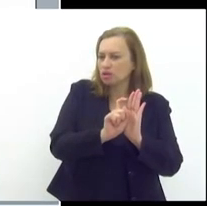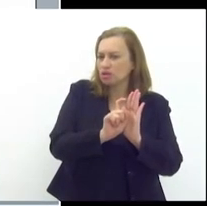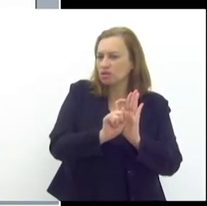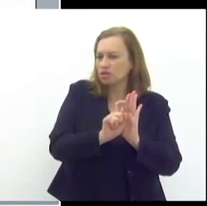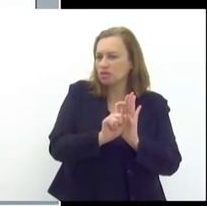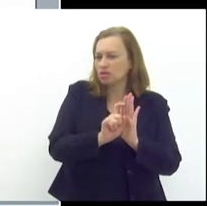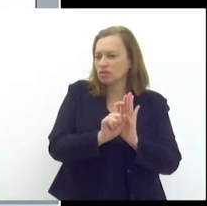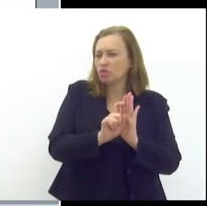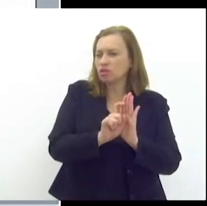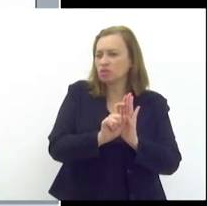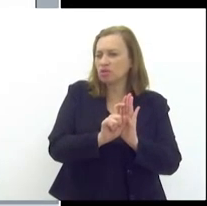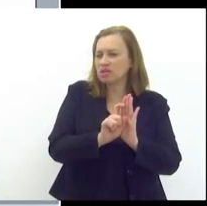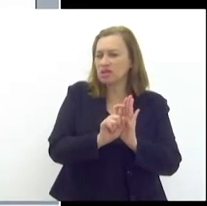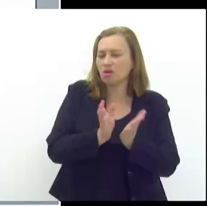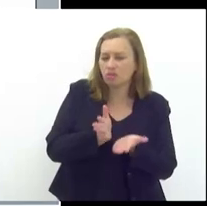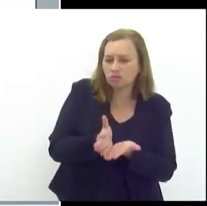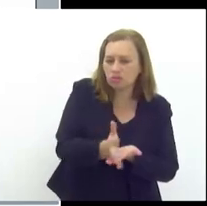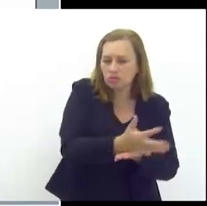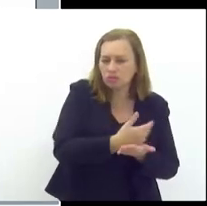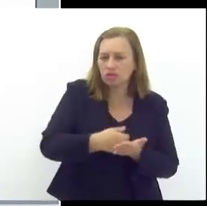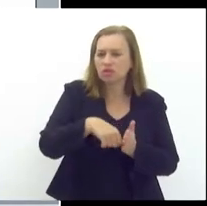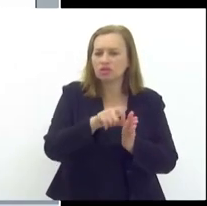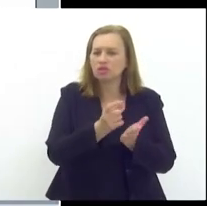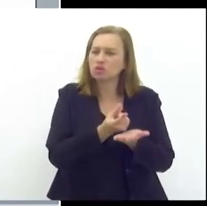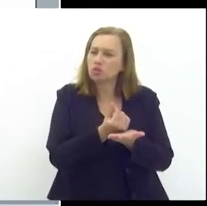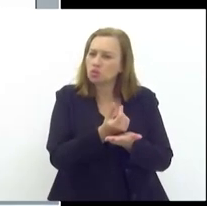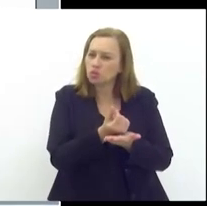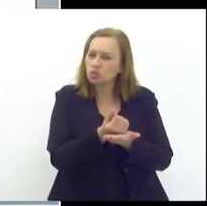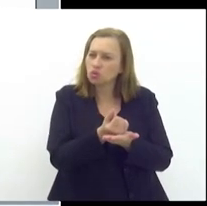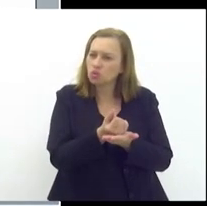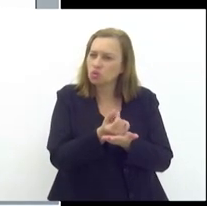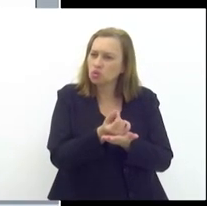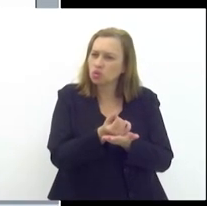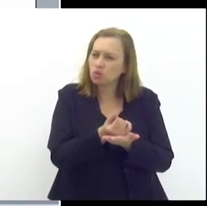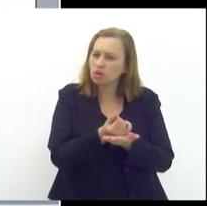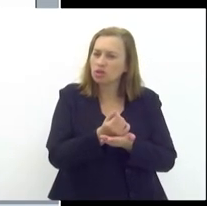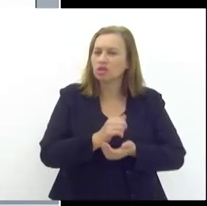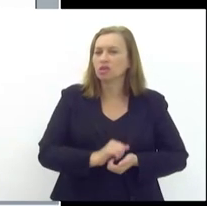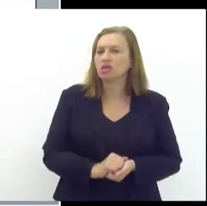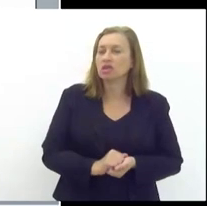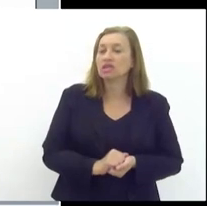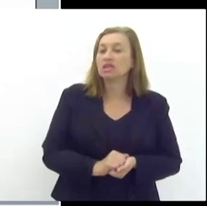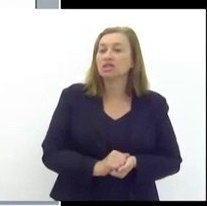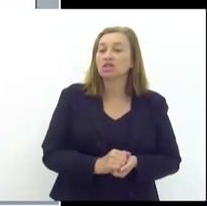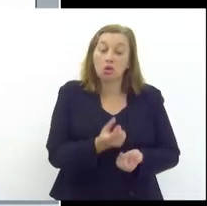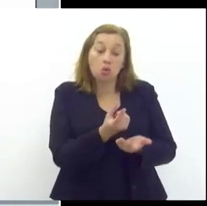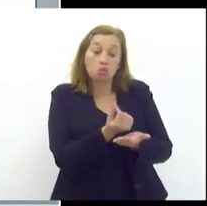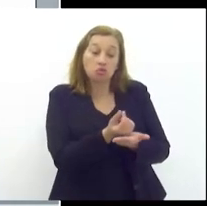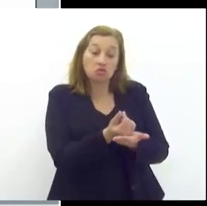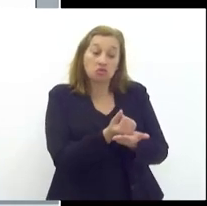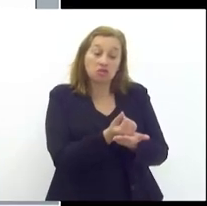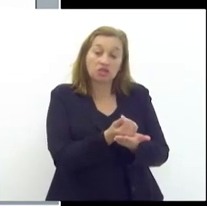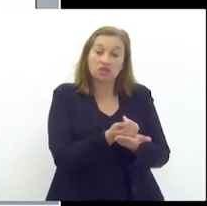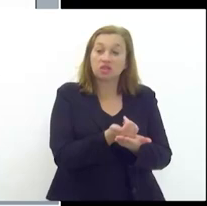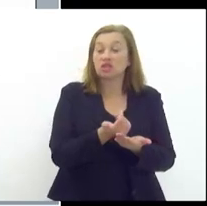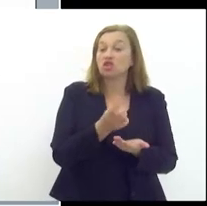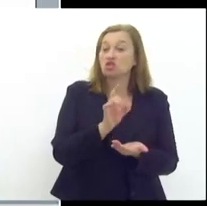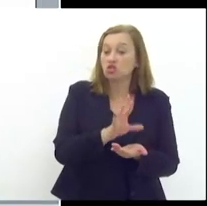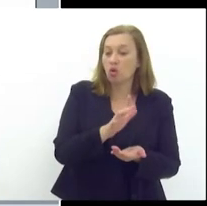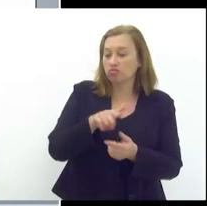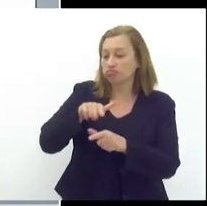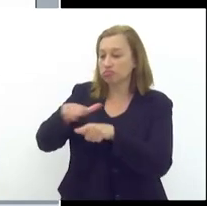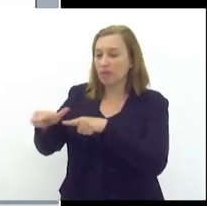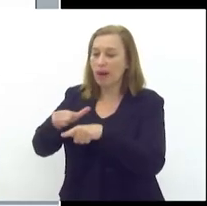ele não fala a contribuição de sobre bens e serviços ele fala bem esse serviço